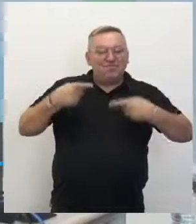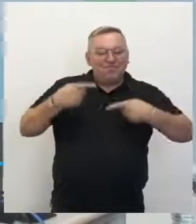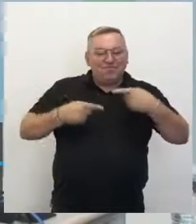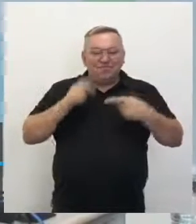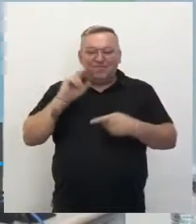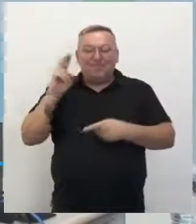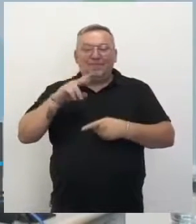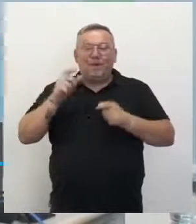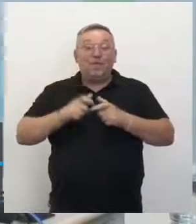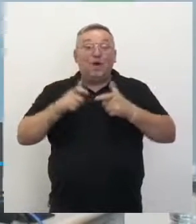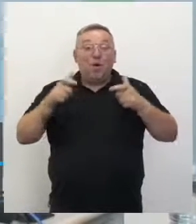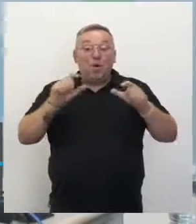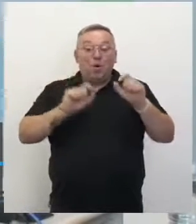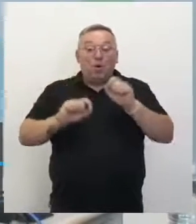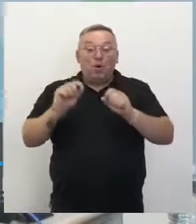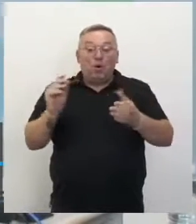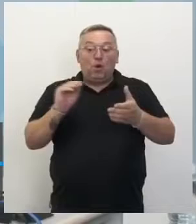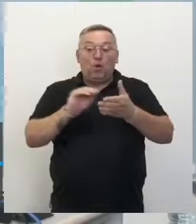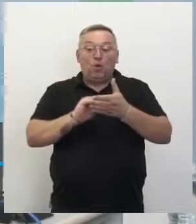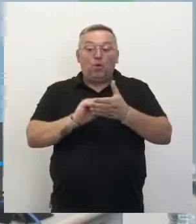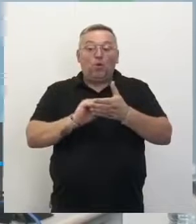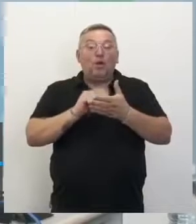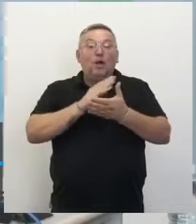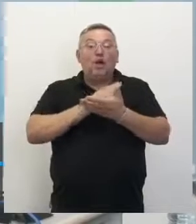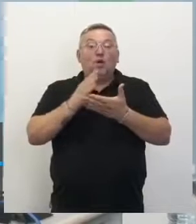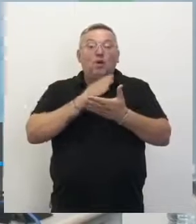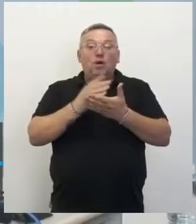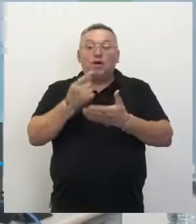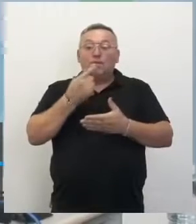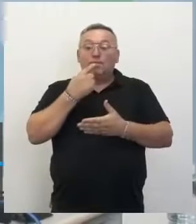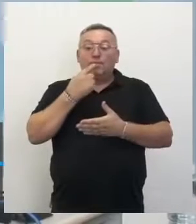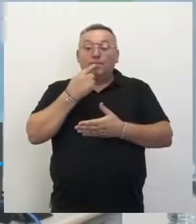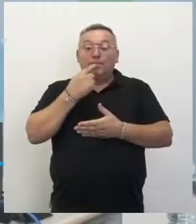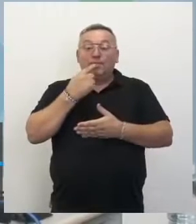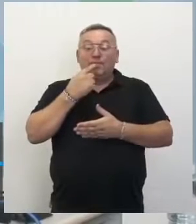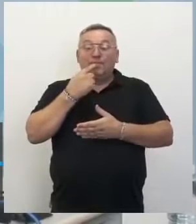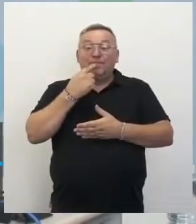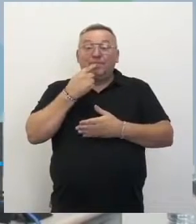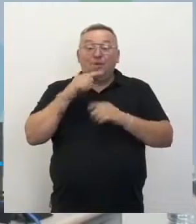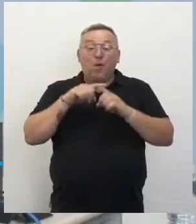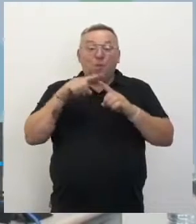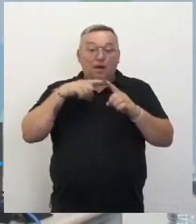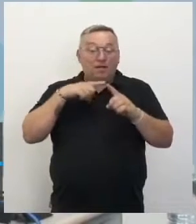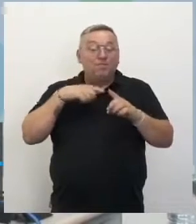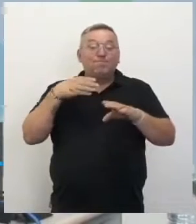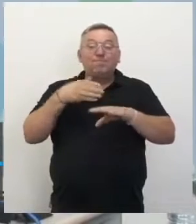bem que a maioria colocou que começa na boca. Mas nós temos aqui a participação,